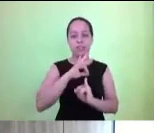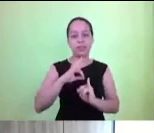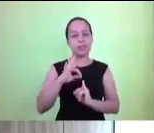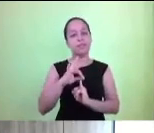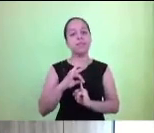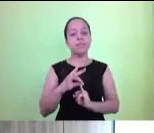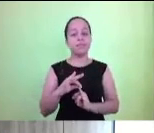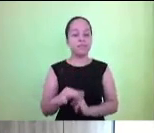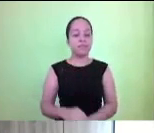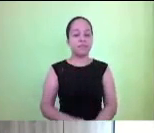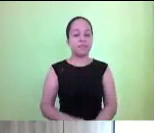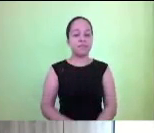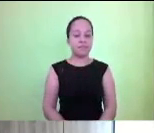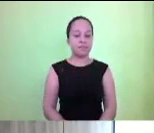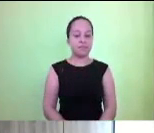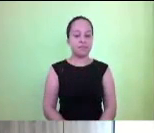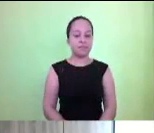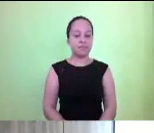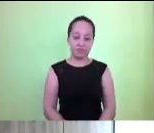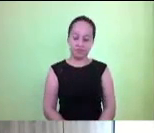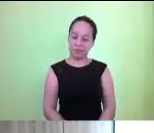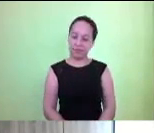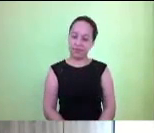Número da semente.